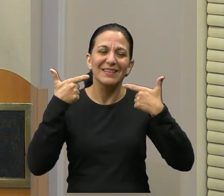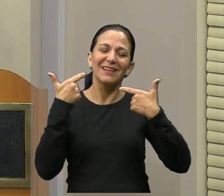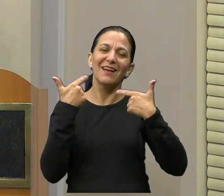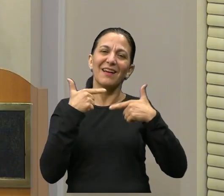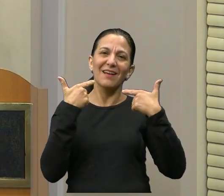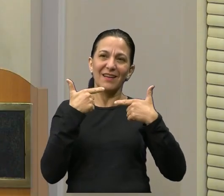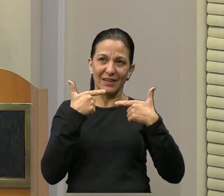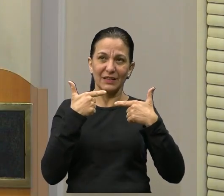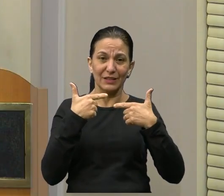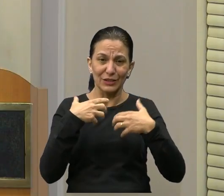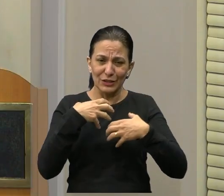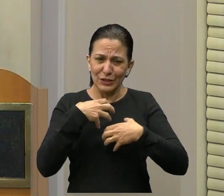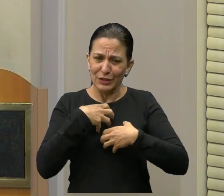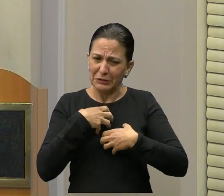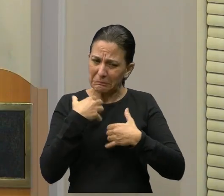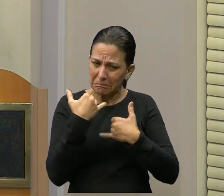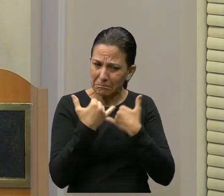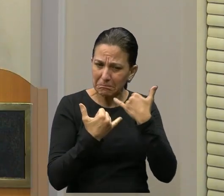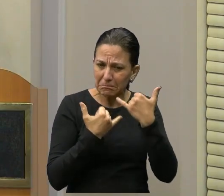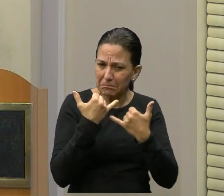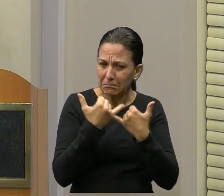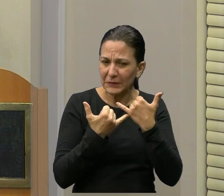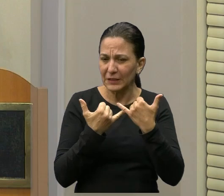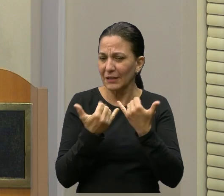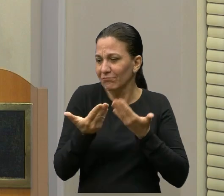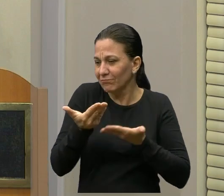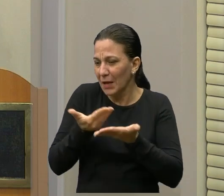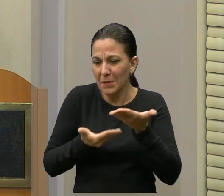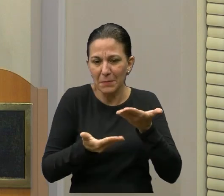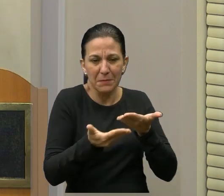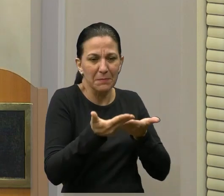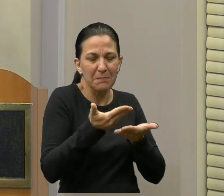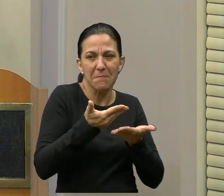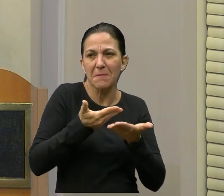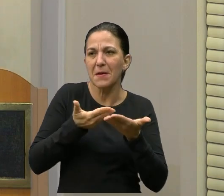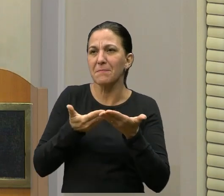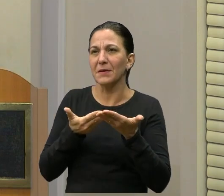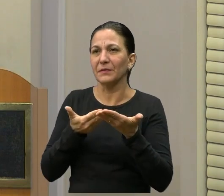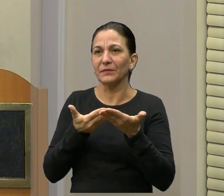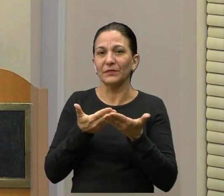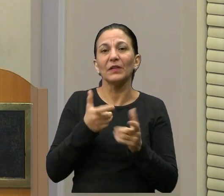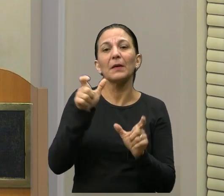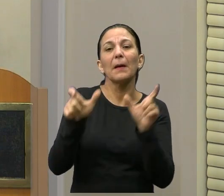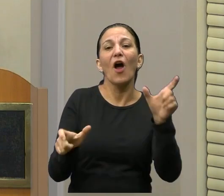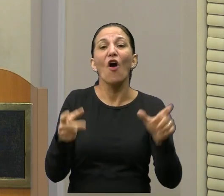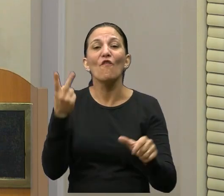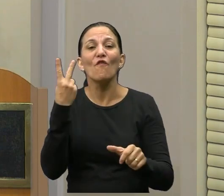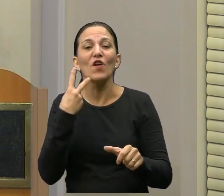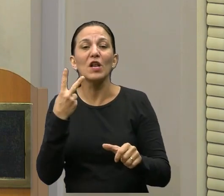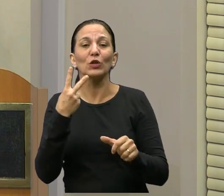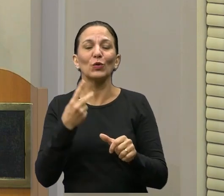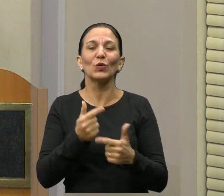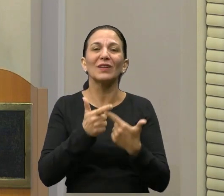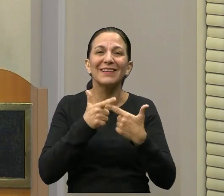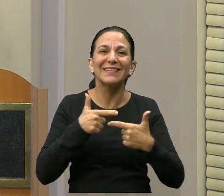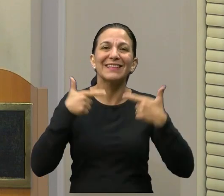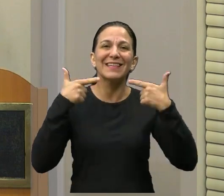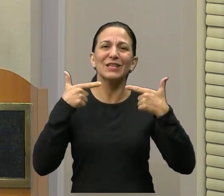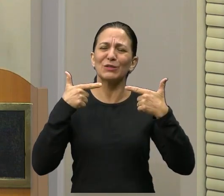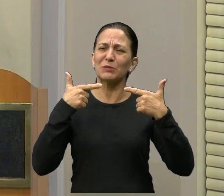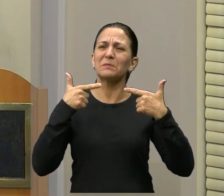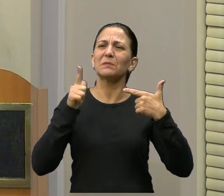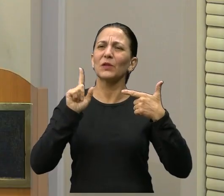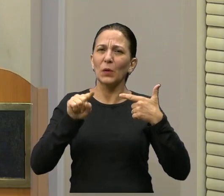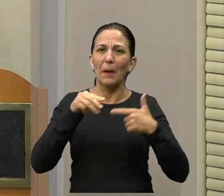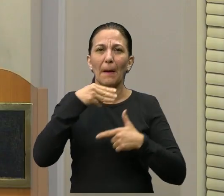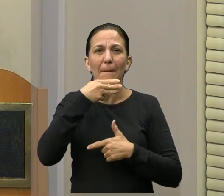espírito mais leve de brincadeira entre nós. Repito, vários vereadores deram risada.